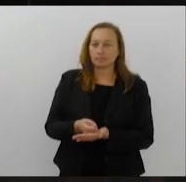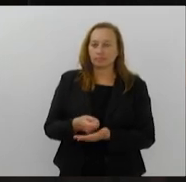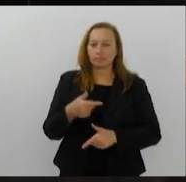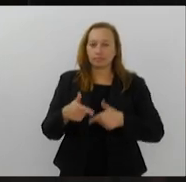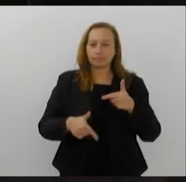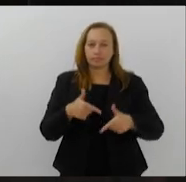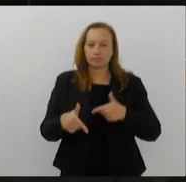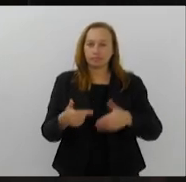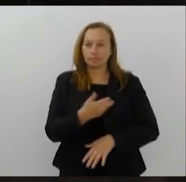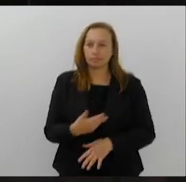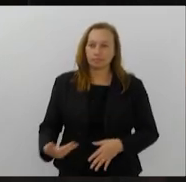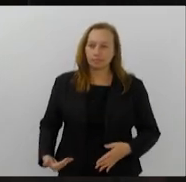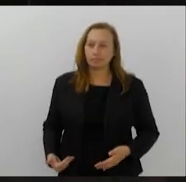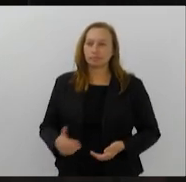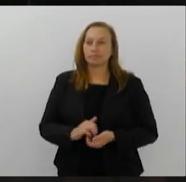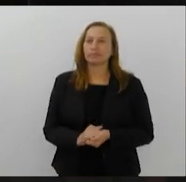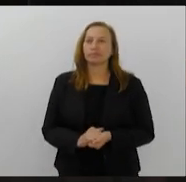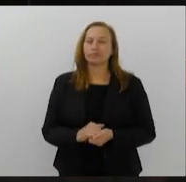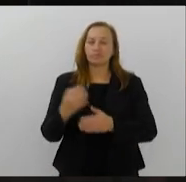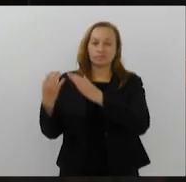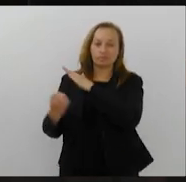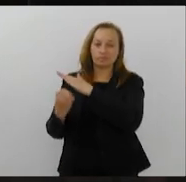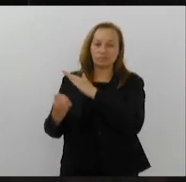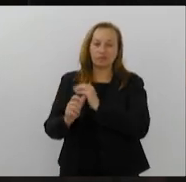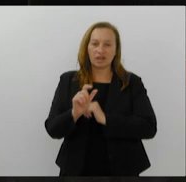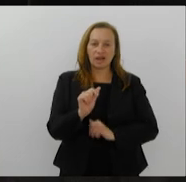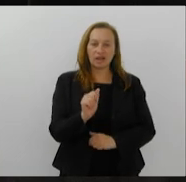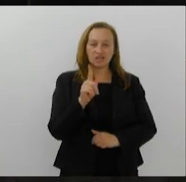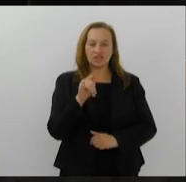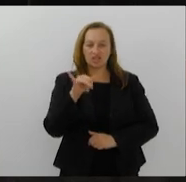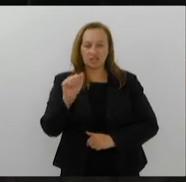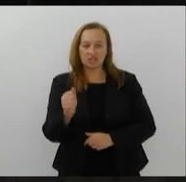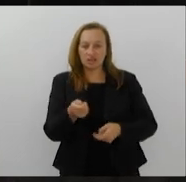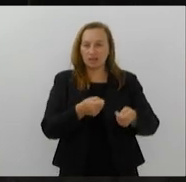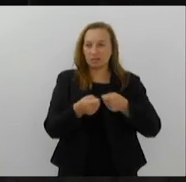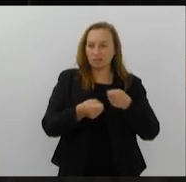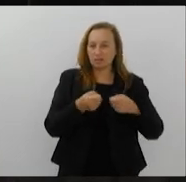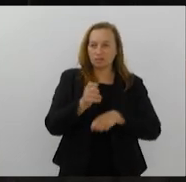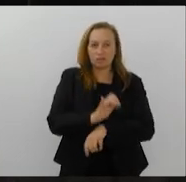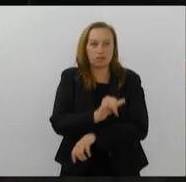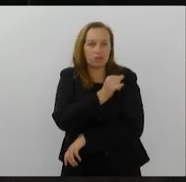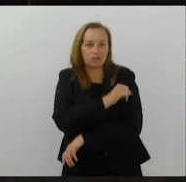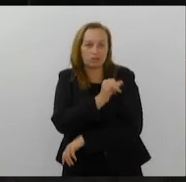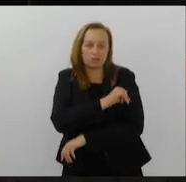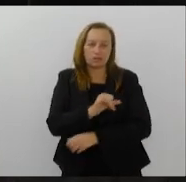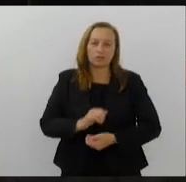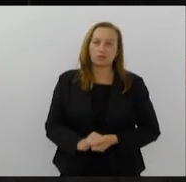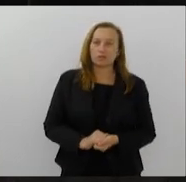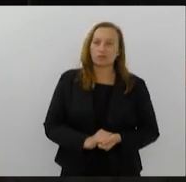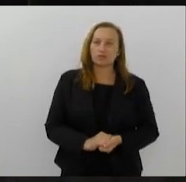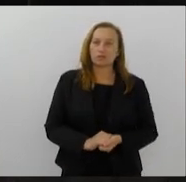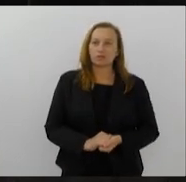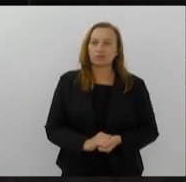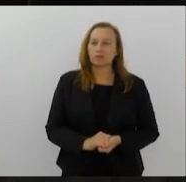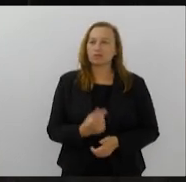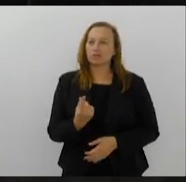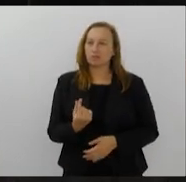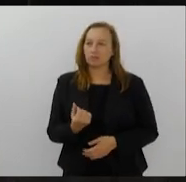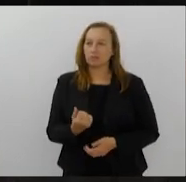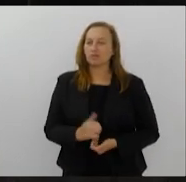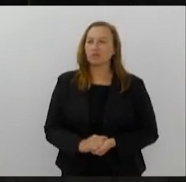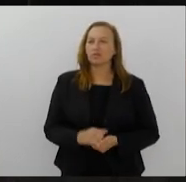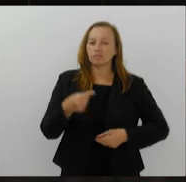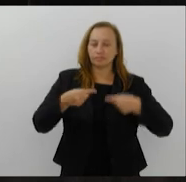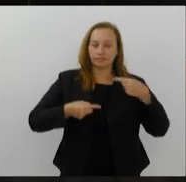a ser considerado pelas agências reguladoras do Estado do Rio de Janeiro, visando a modicidade das tarifas.